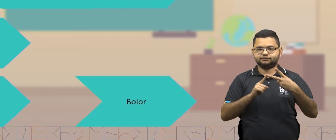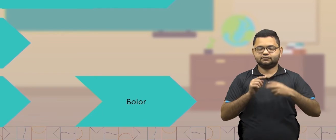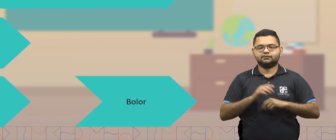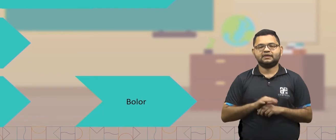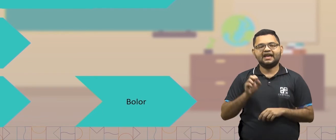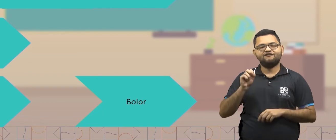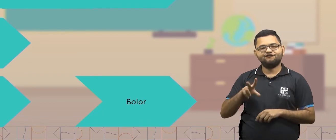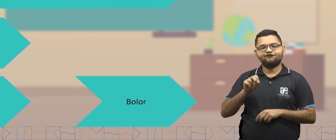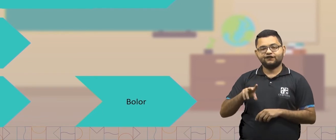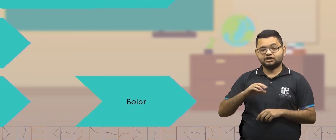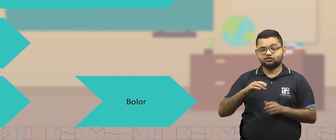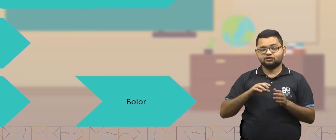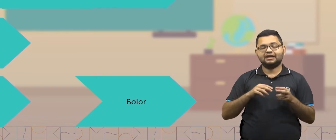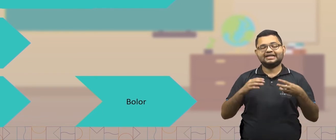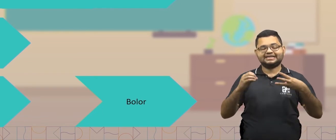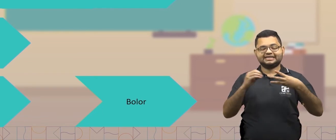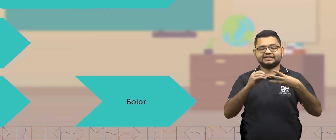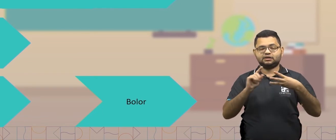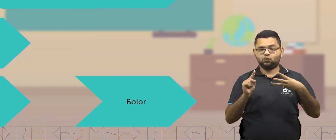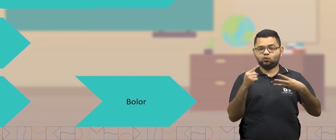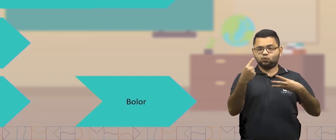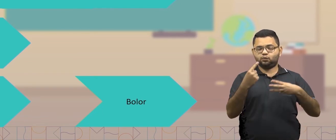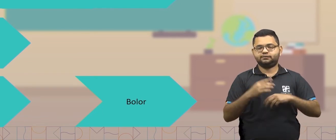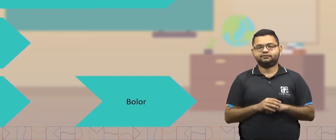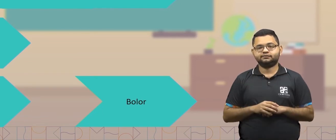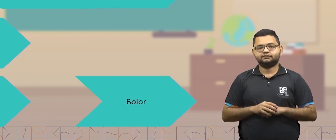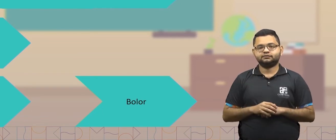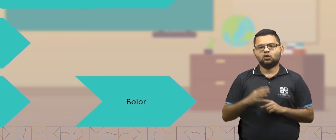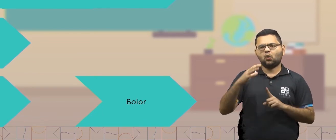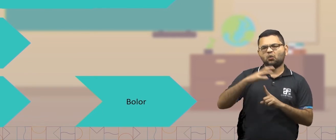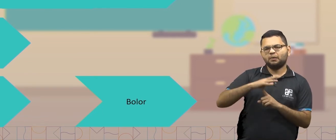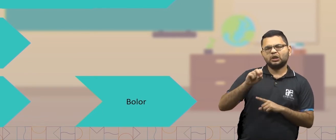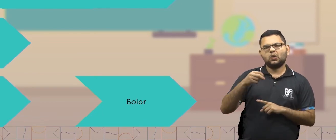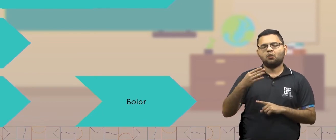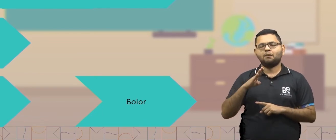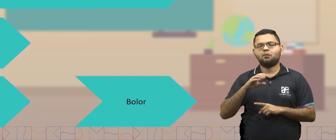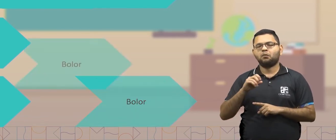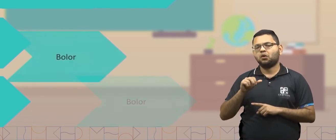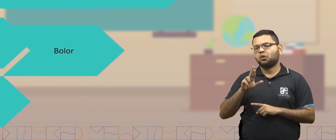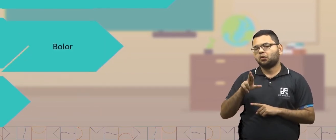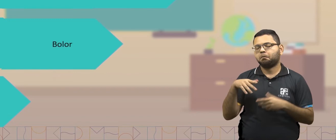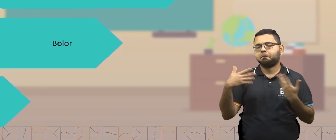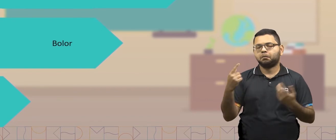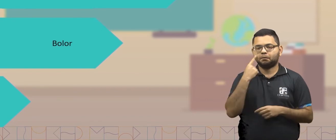vírus unicelular, cogumelo ou bolor? Vamos à resposta correta?